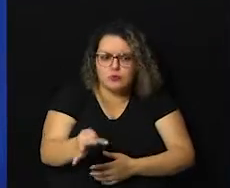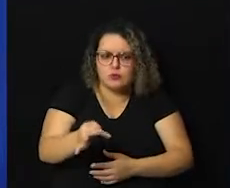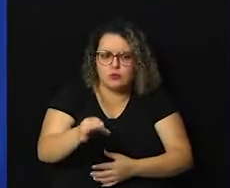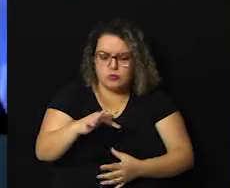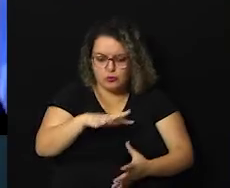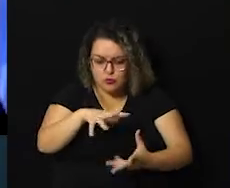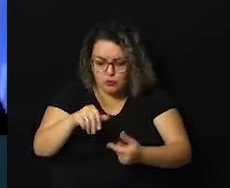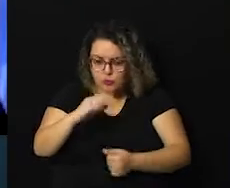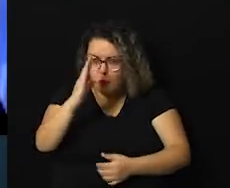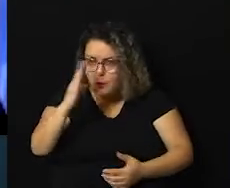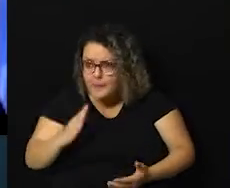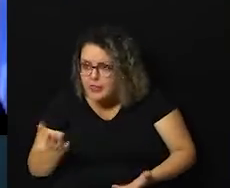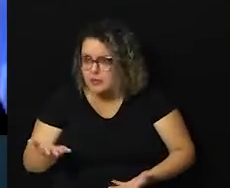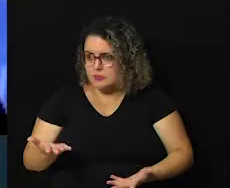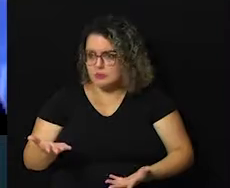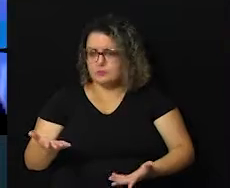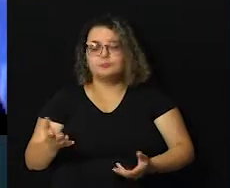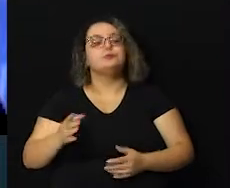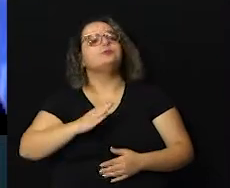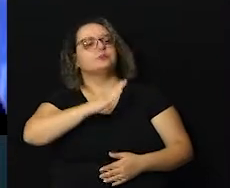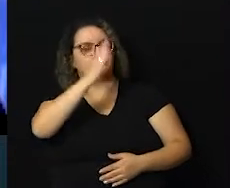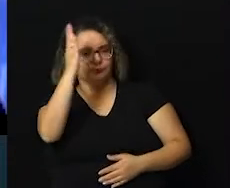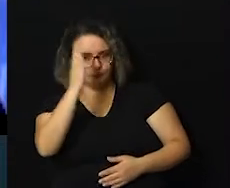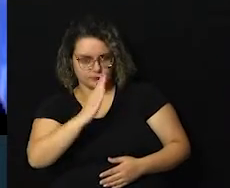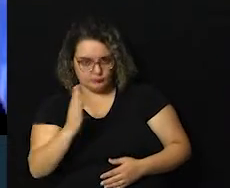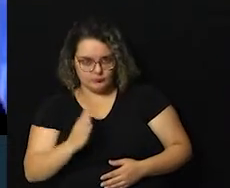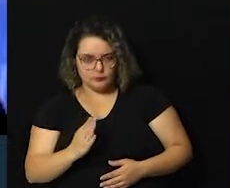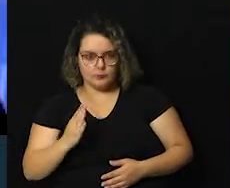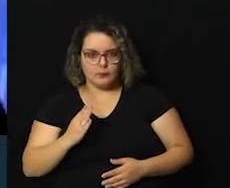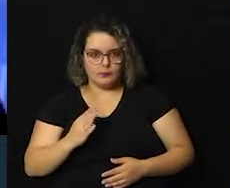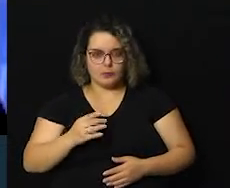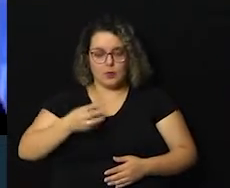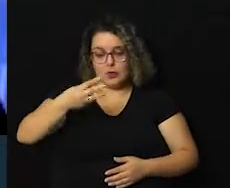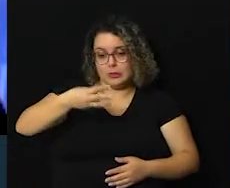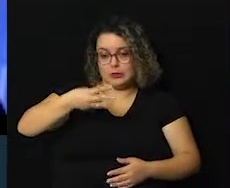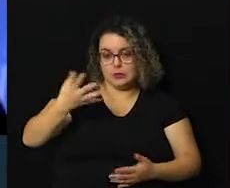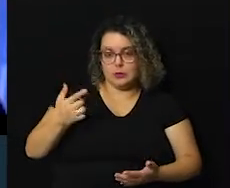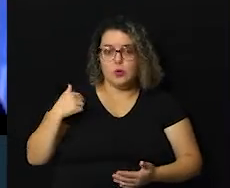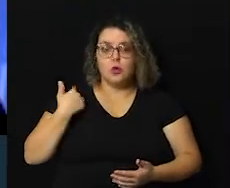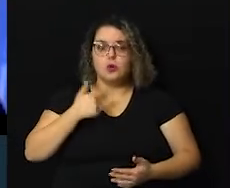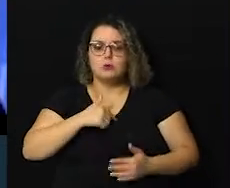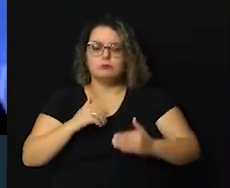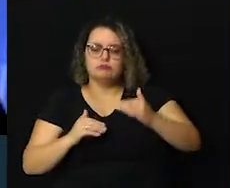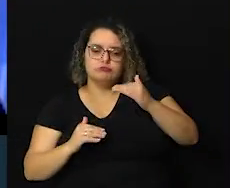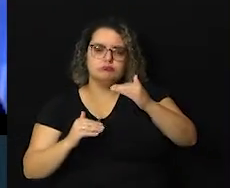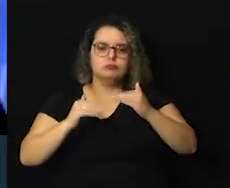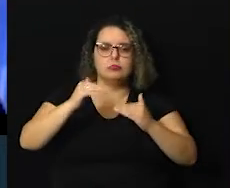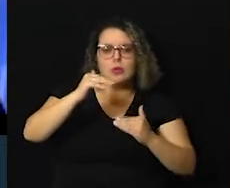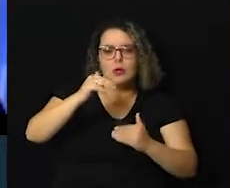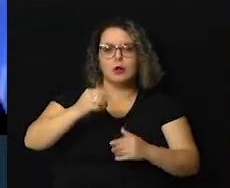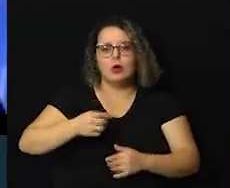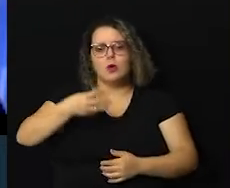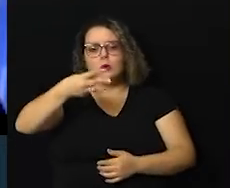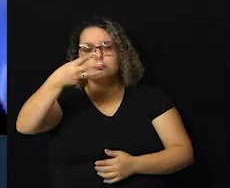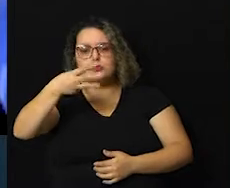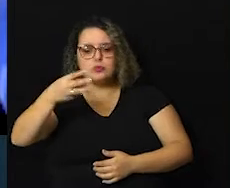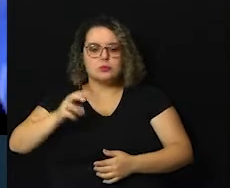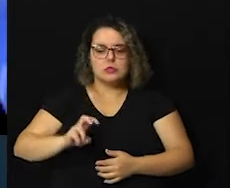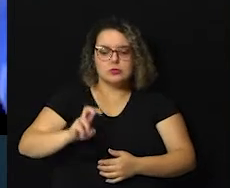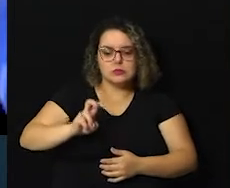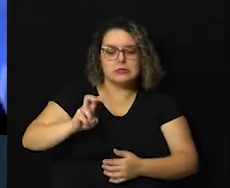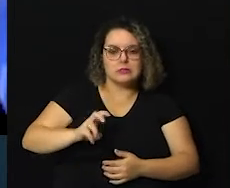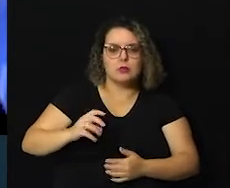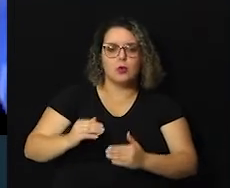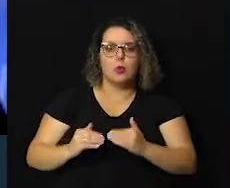mercado no nosso país o Brasil é um dos esportes de três a gente está flutuando a gente está sempre entre os três primeiros